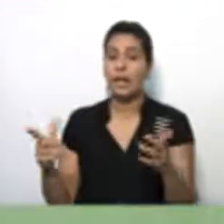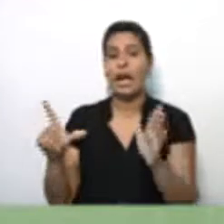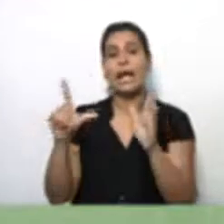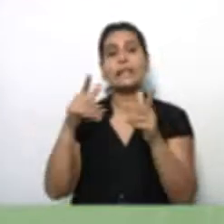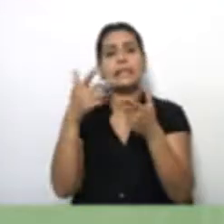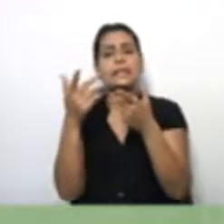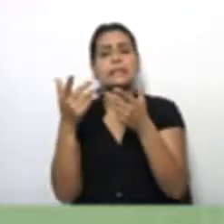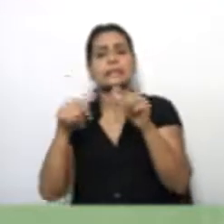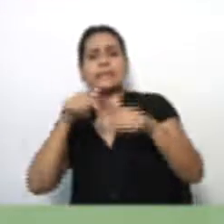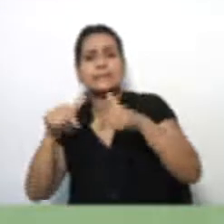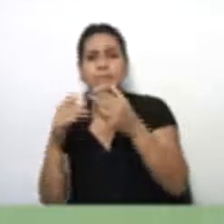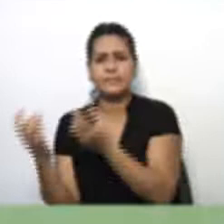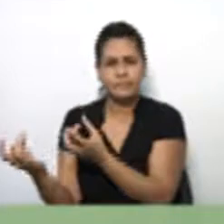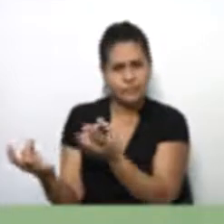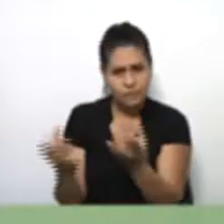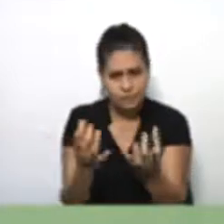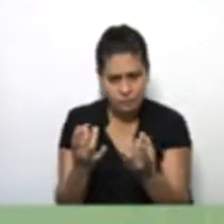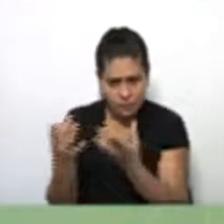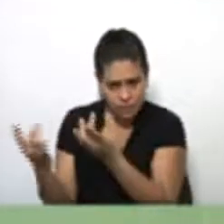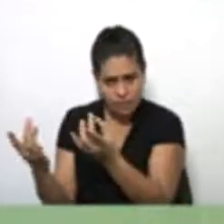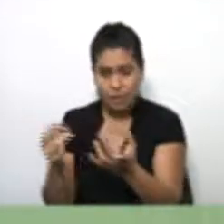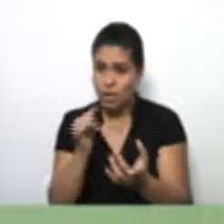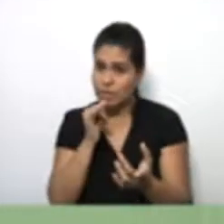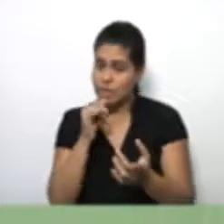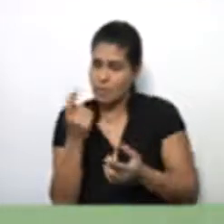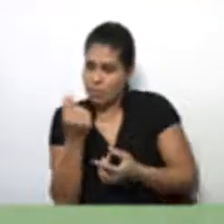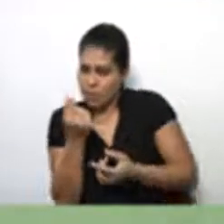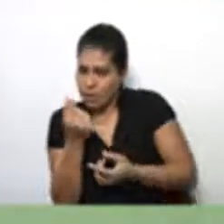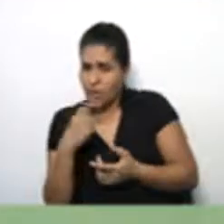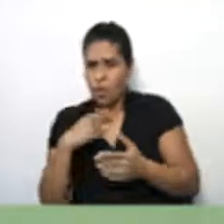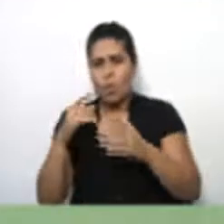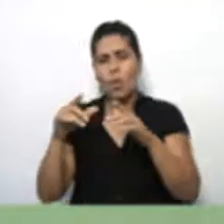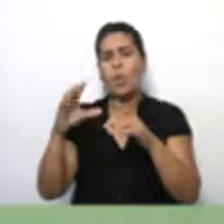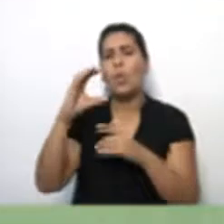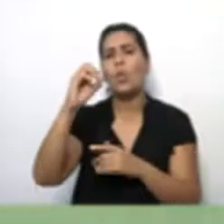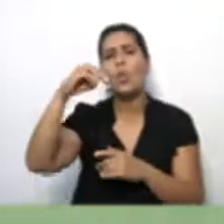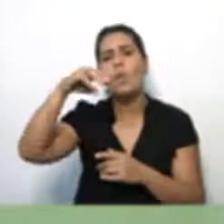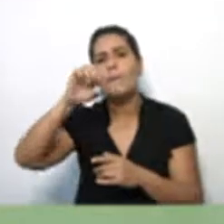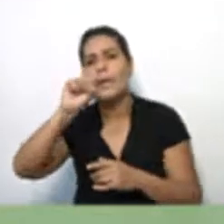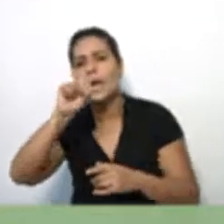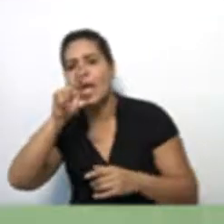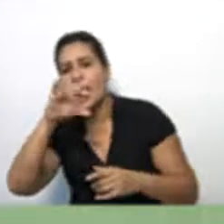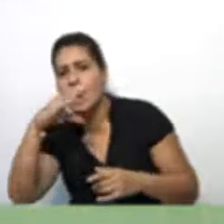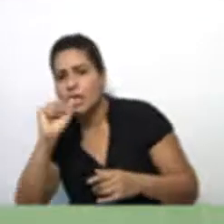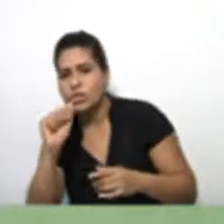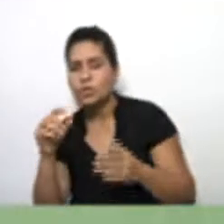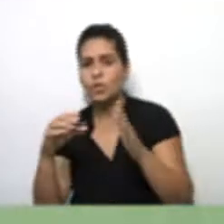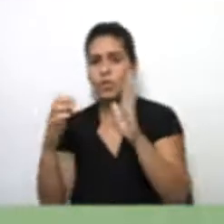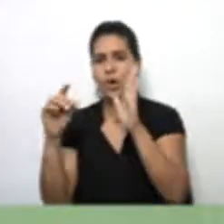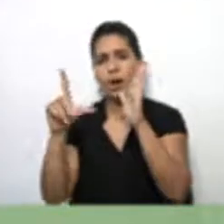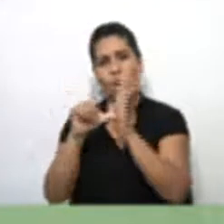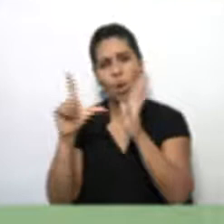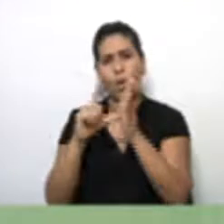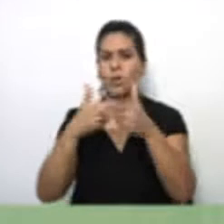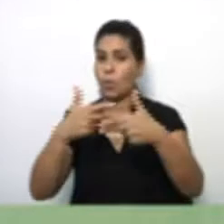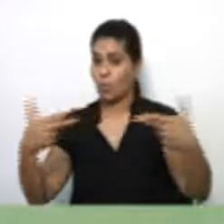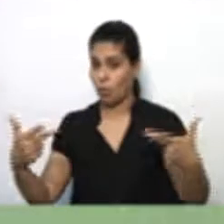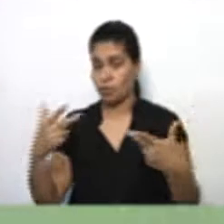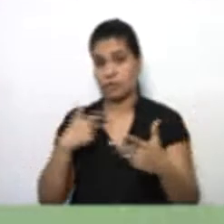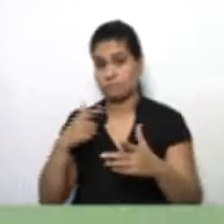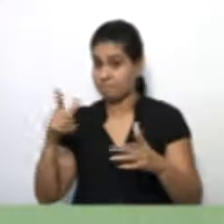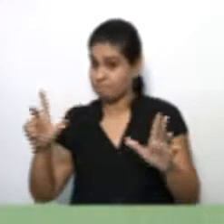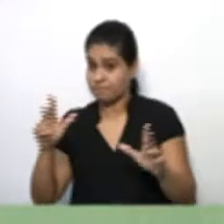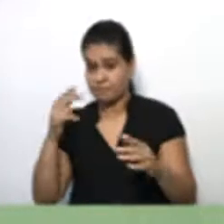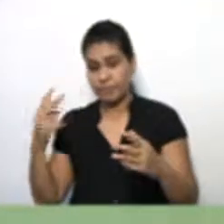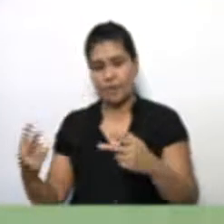A venda. Esta atividade de fins econômicos, ó, comércio, expandiu-se com o quê? Com extraordinário vigor. É claro, volta aqui